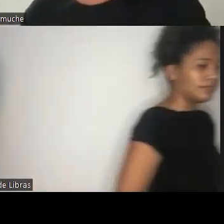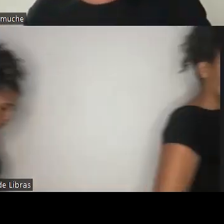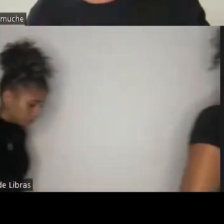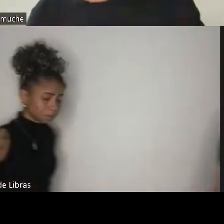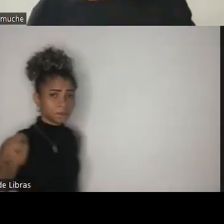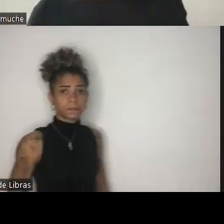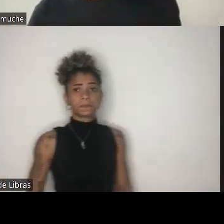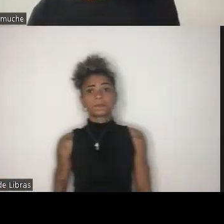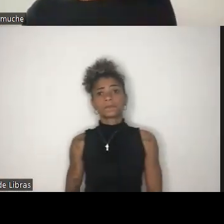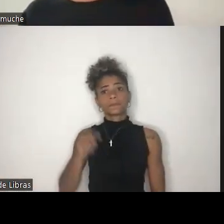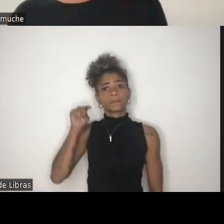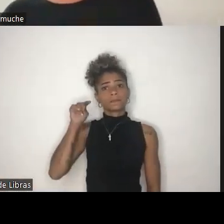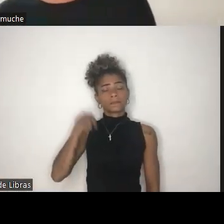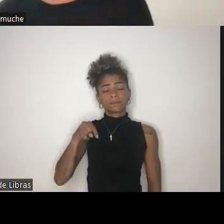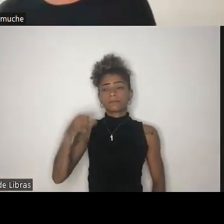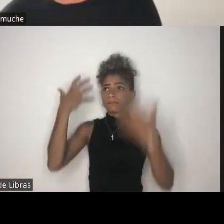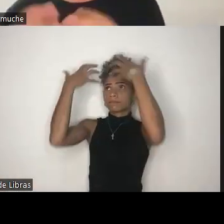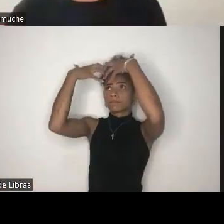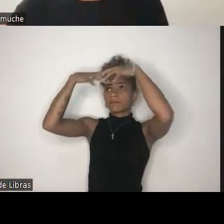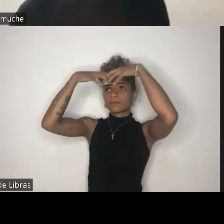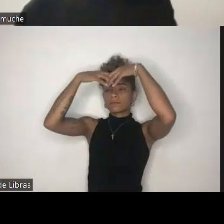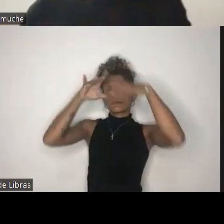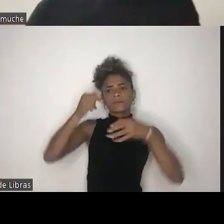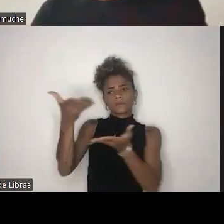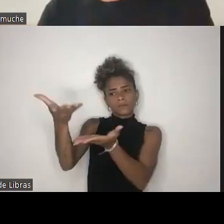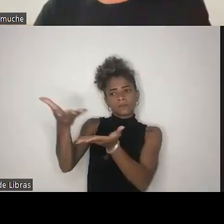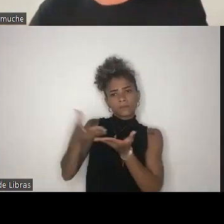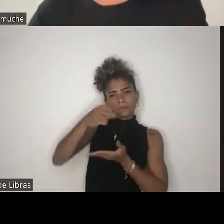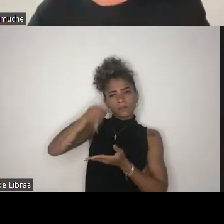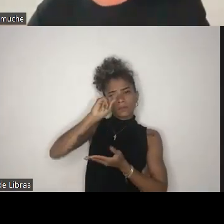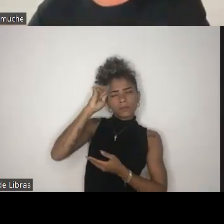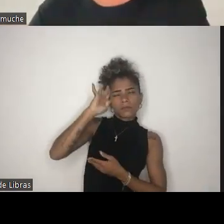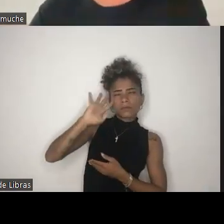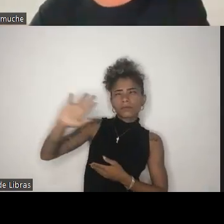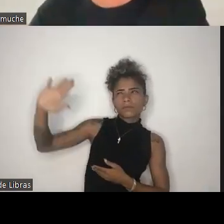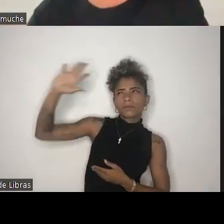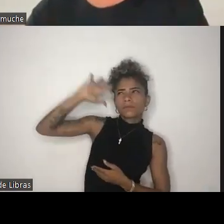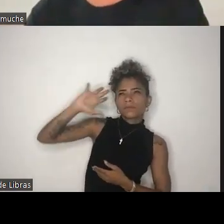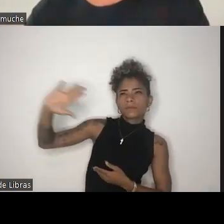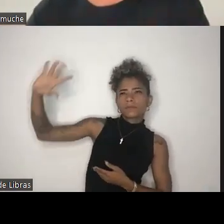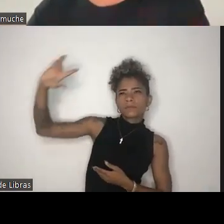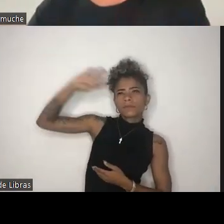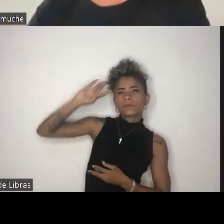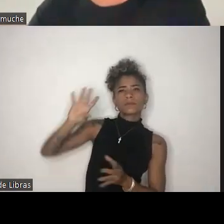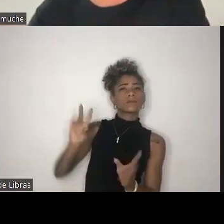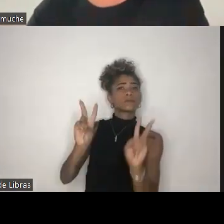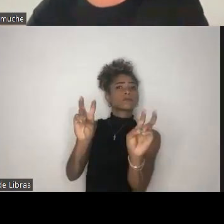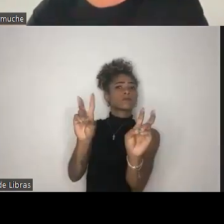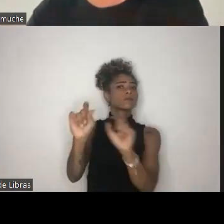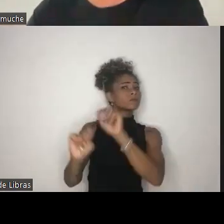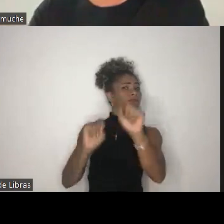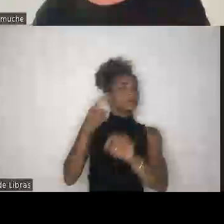eu queria convidar todos vocês a uma viagem mental agora sobre o que que